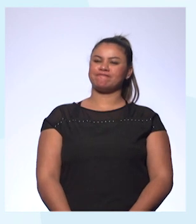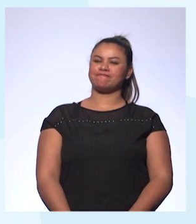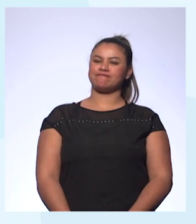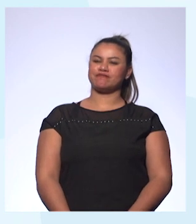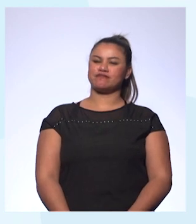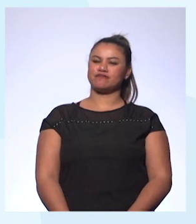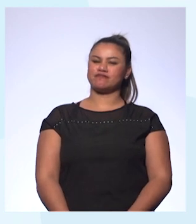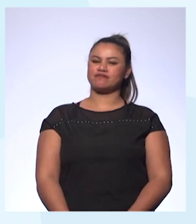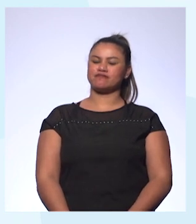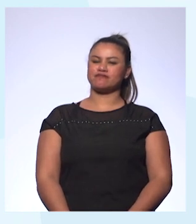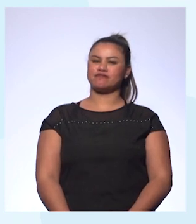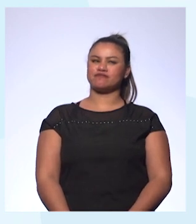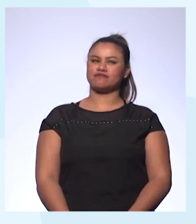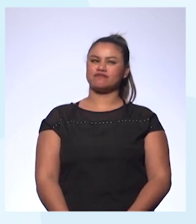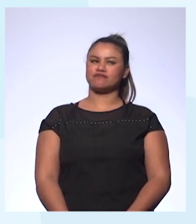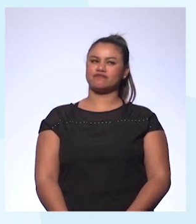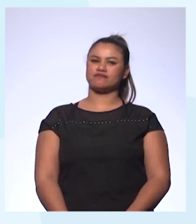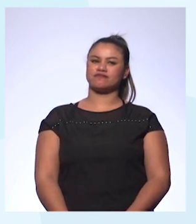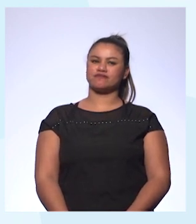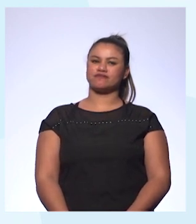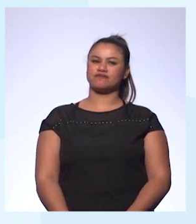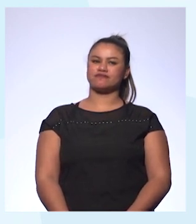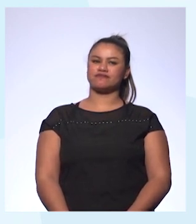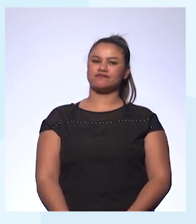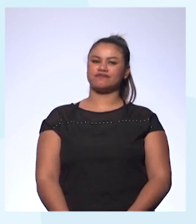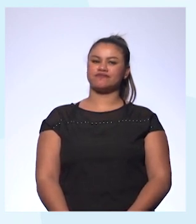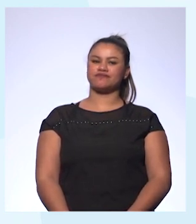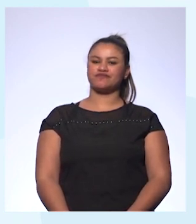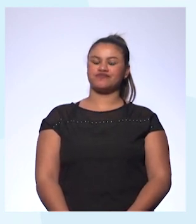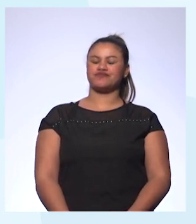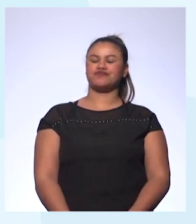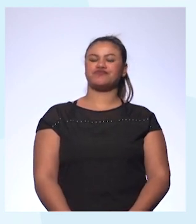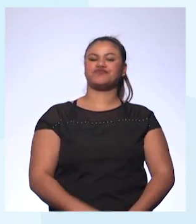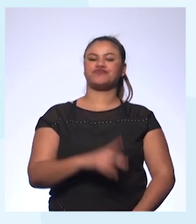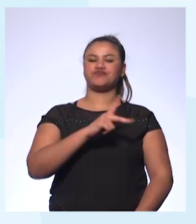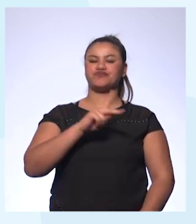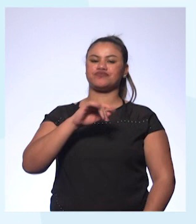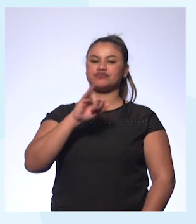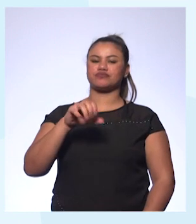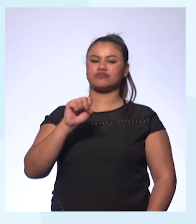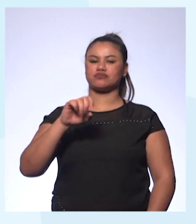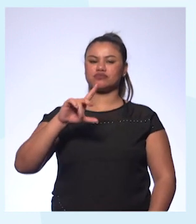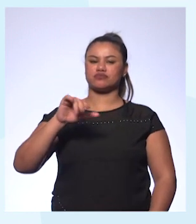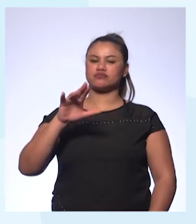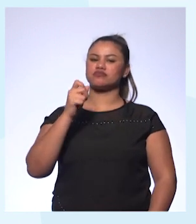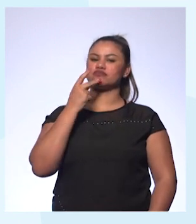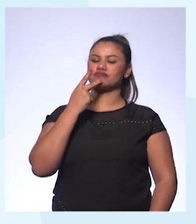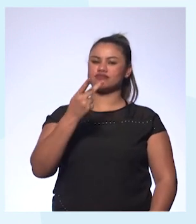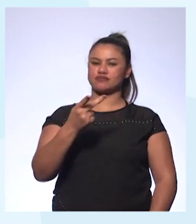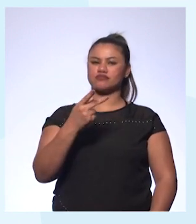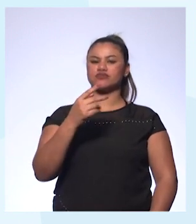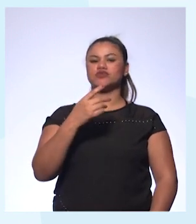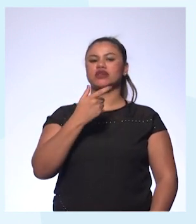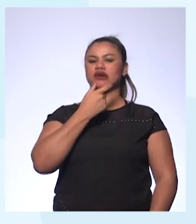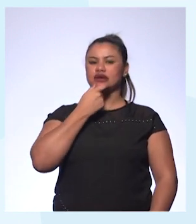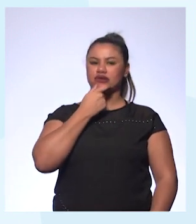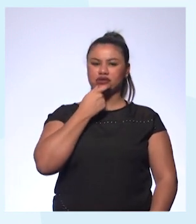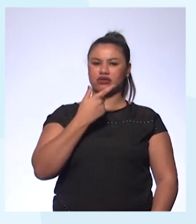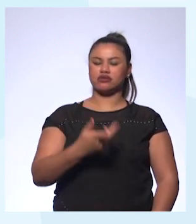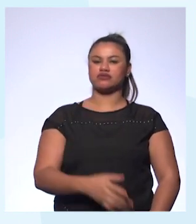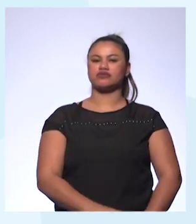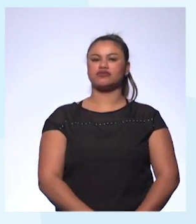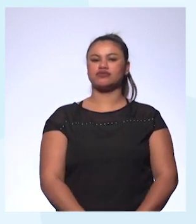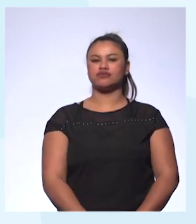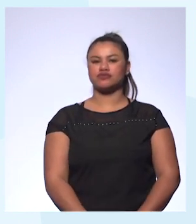fazer o quê Se ela será no futuro aí eu perguntei para professora Joyce colocou aqui né se will be a soccer player